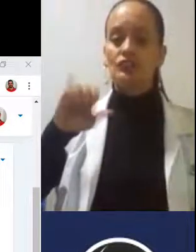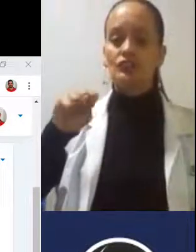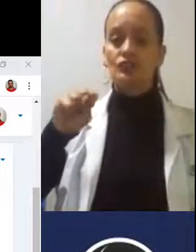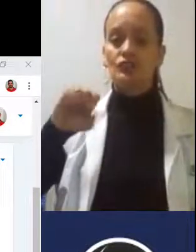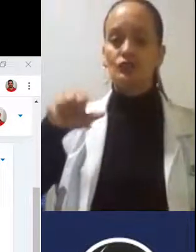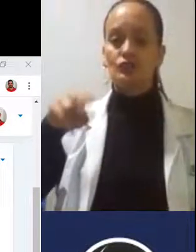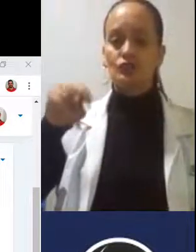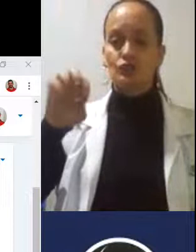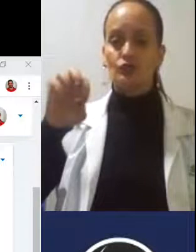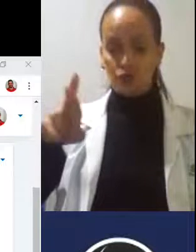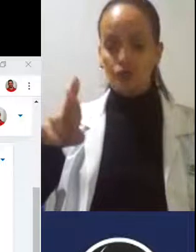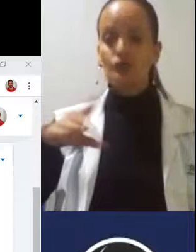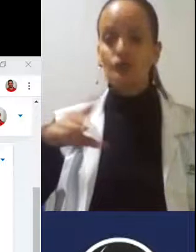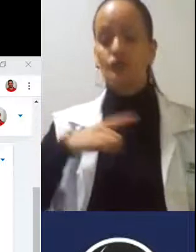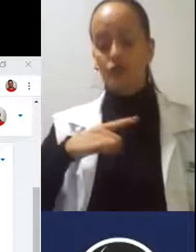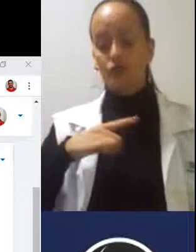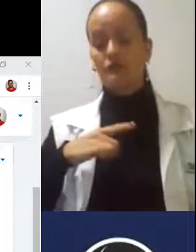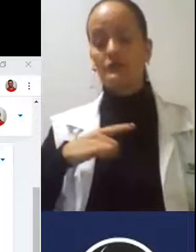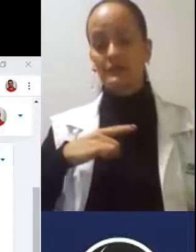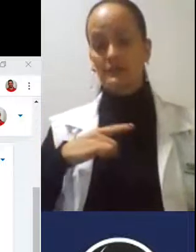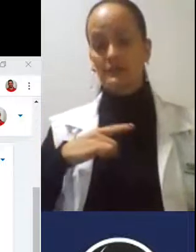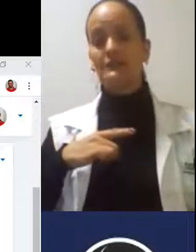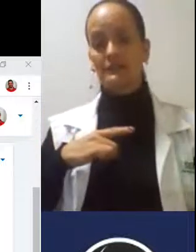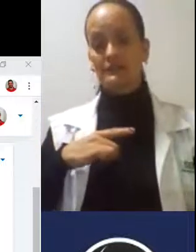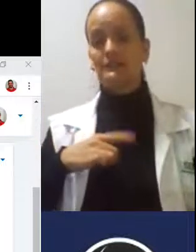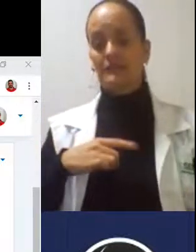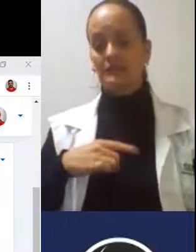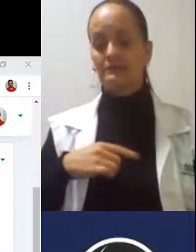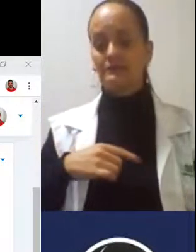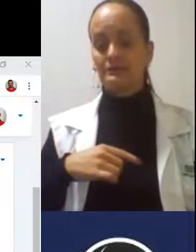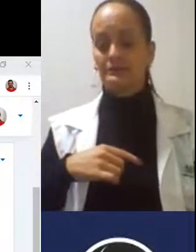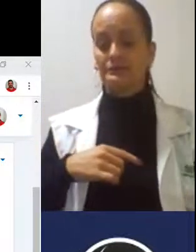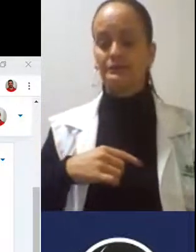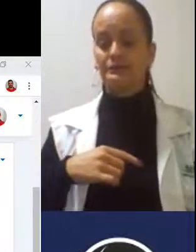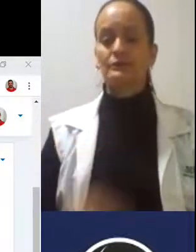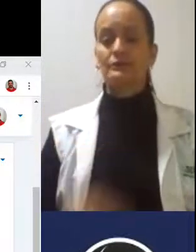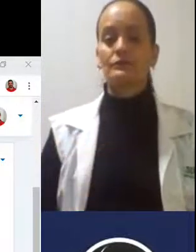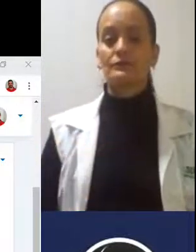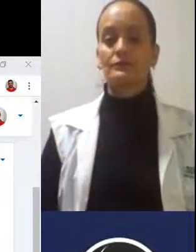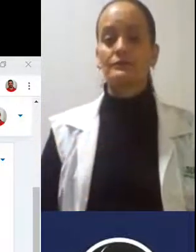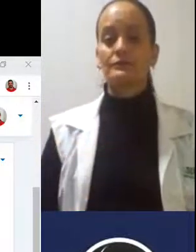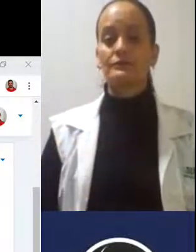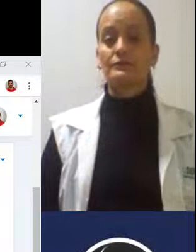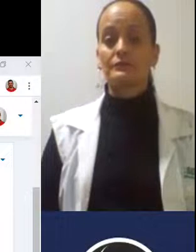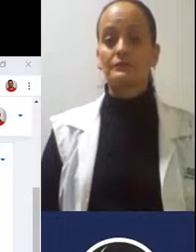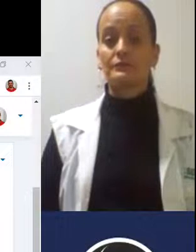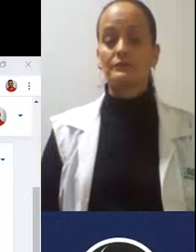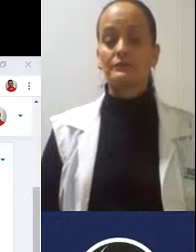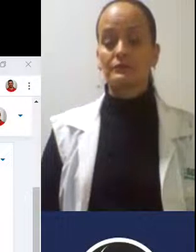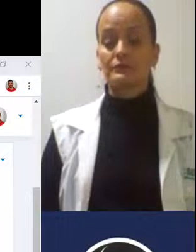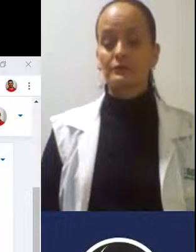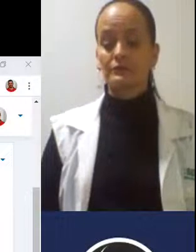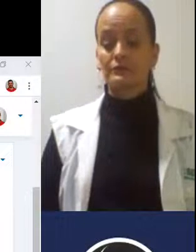os resistores de cargas, né? Na verdade, já está denominado ali. Mas é o que vai de